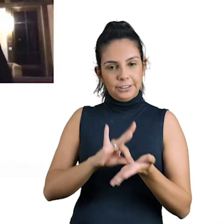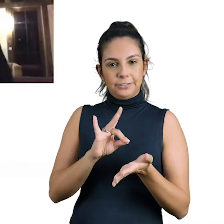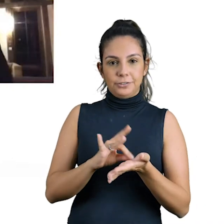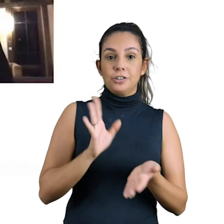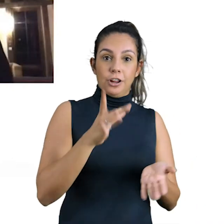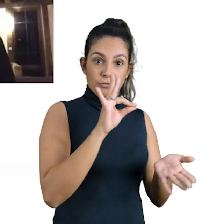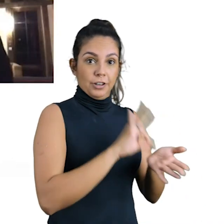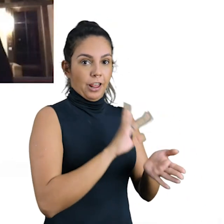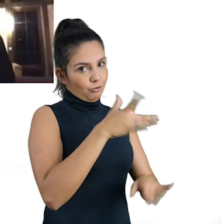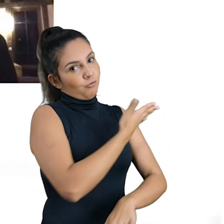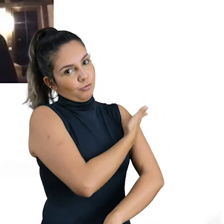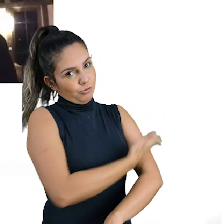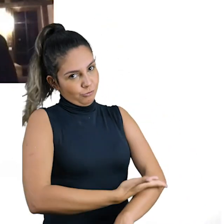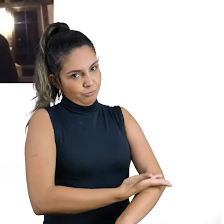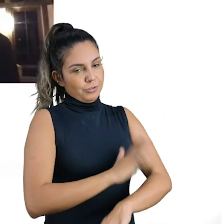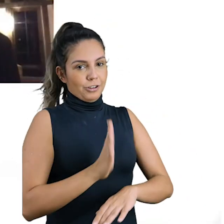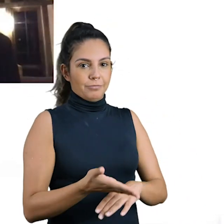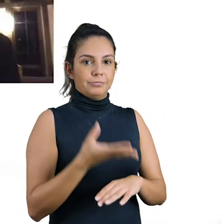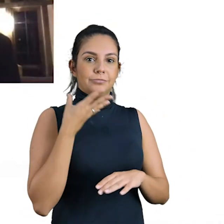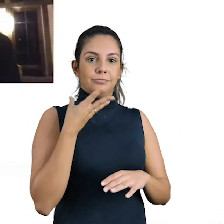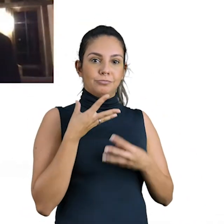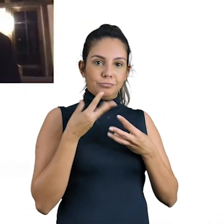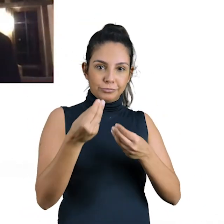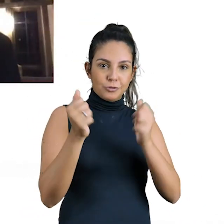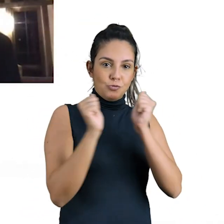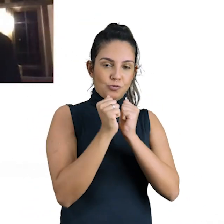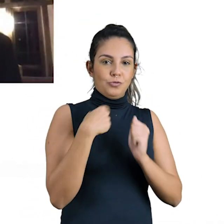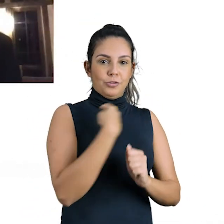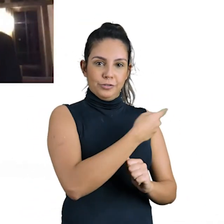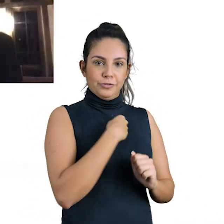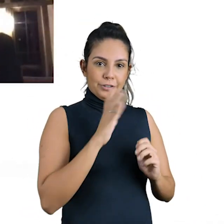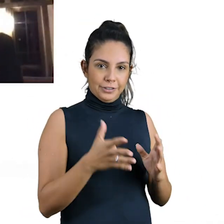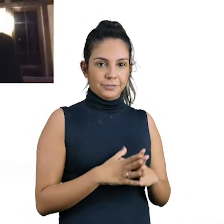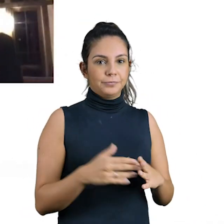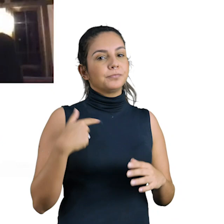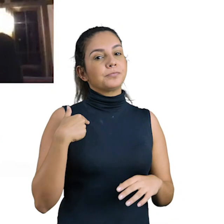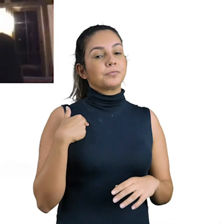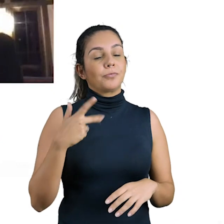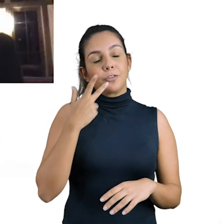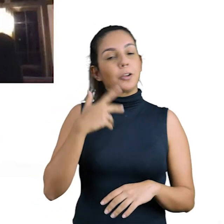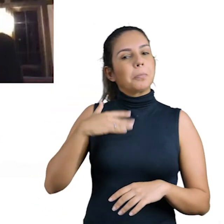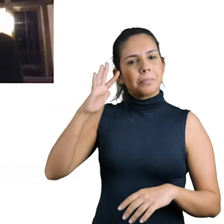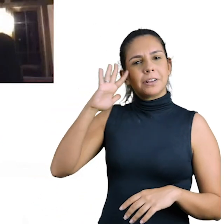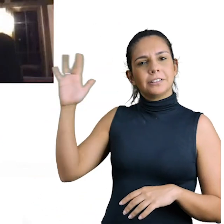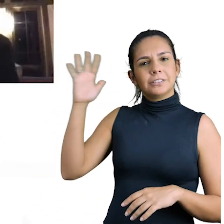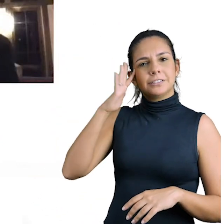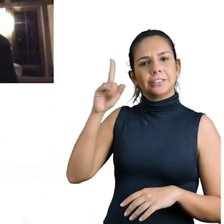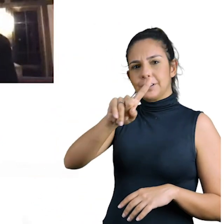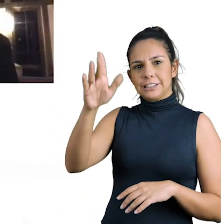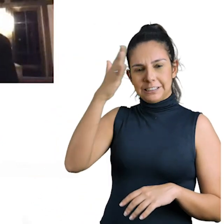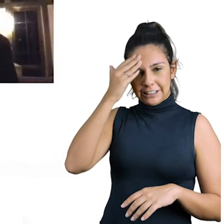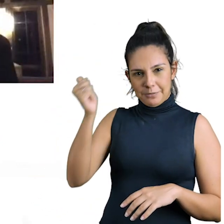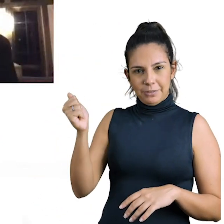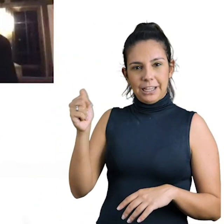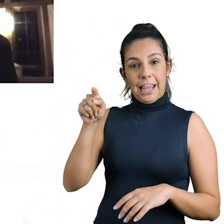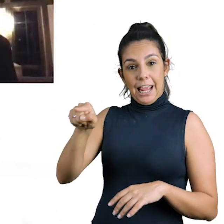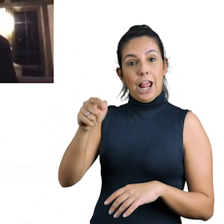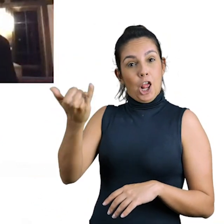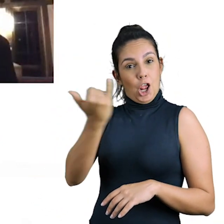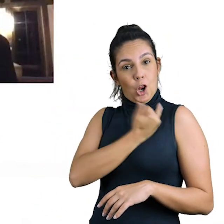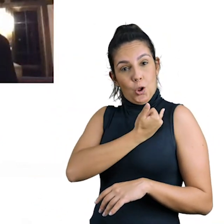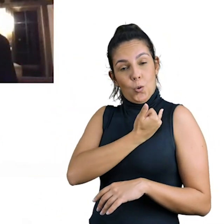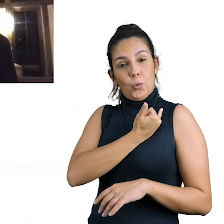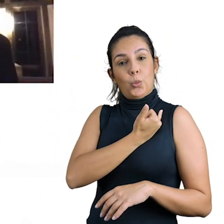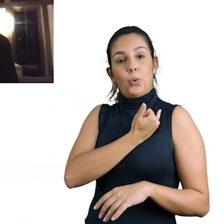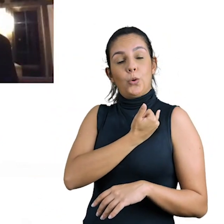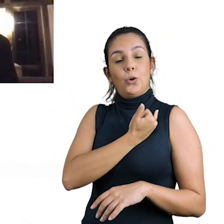mesmo, já é um costume, né, Afonso? Tantos programas juntos, né? Nossa, eu tava pensando aqui agora, vocês não sabem não, mas você sabe que foi a Lília que